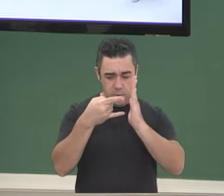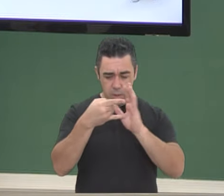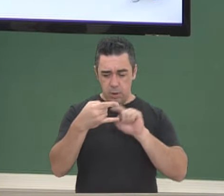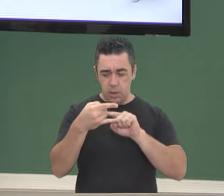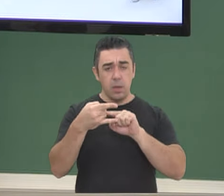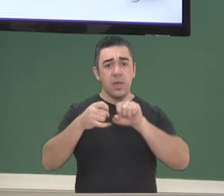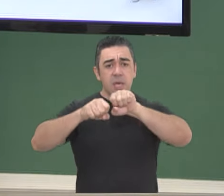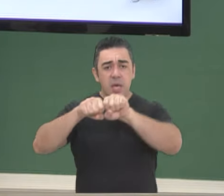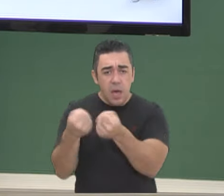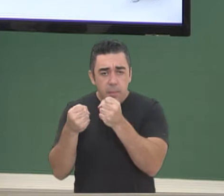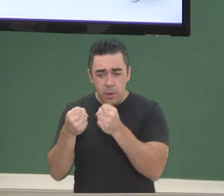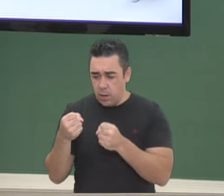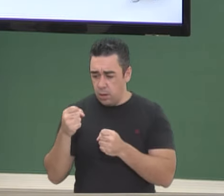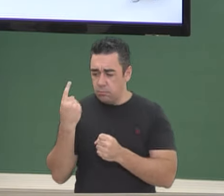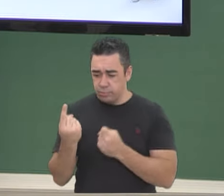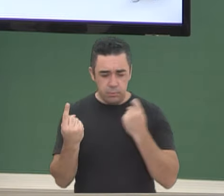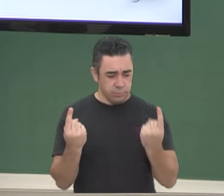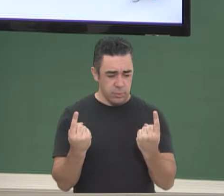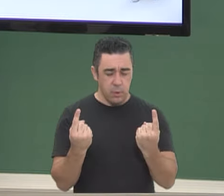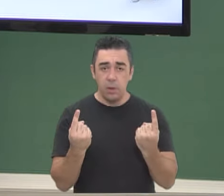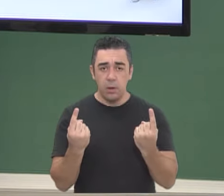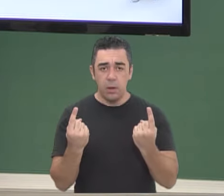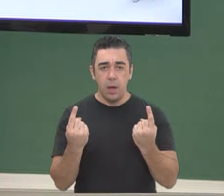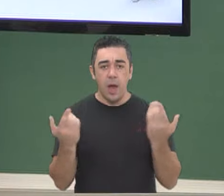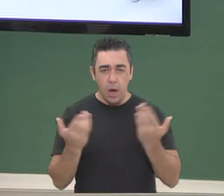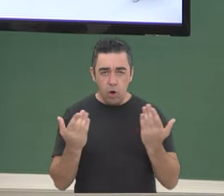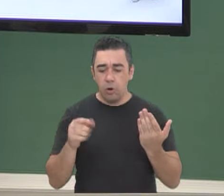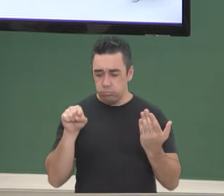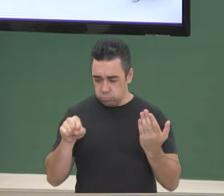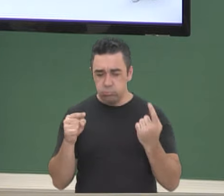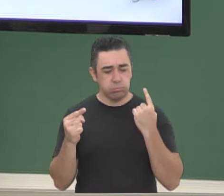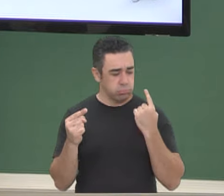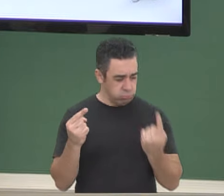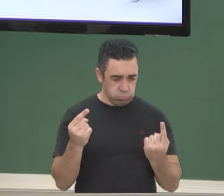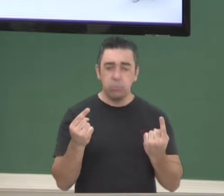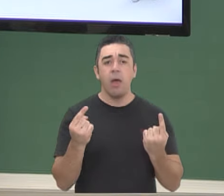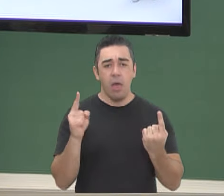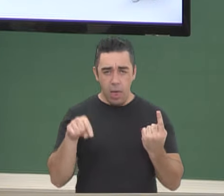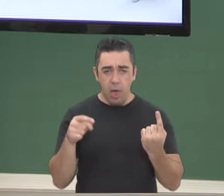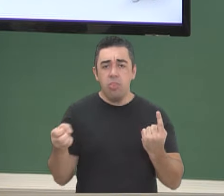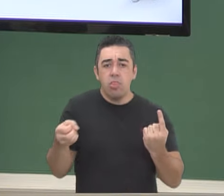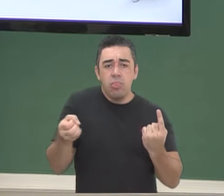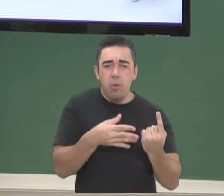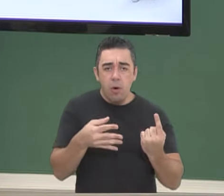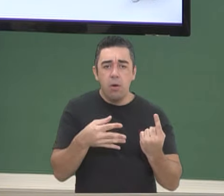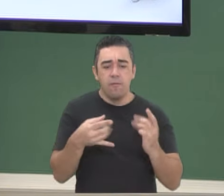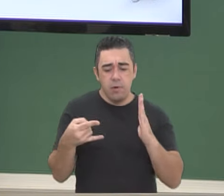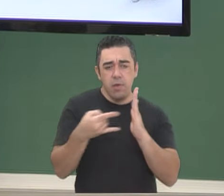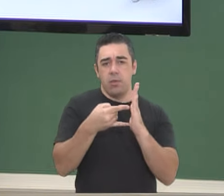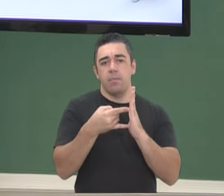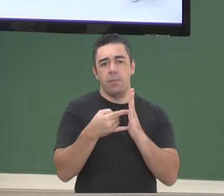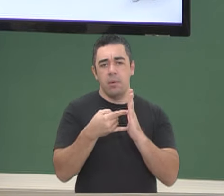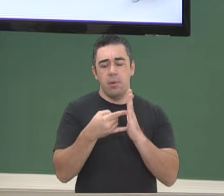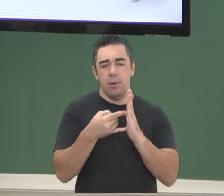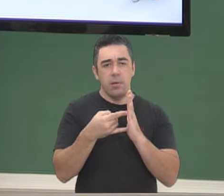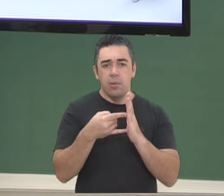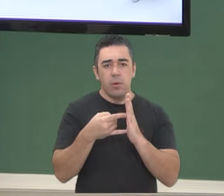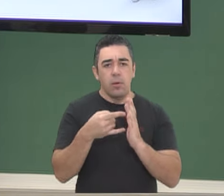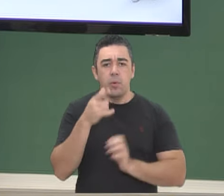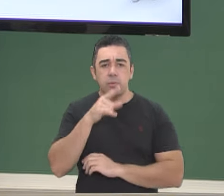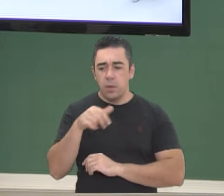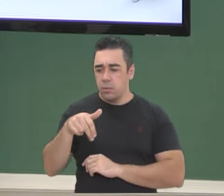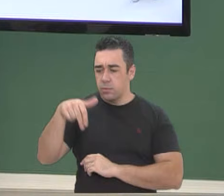cada pedacinho que você cortou será um novo ímã na não tem como o irmão ficar apenas com o polo norte